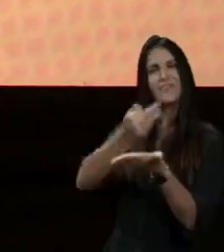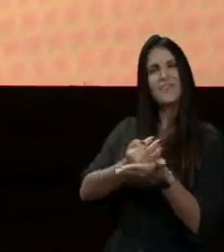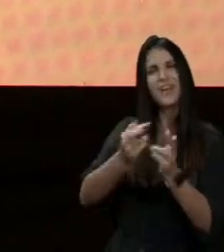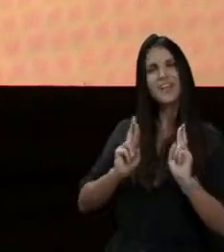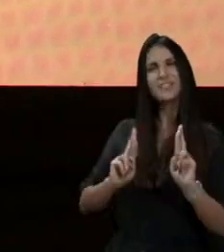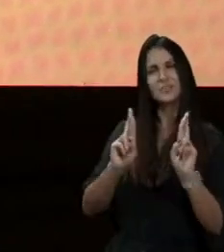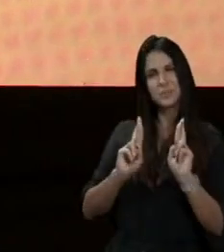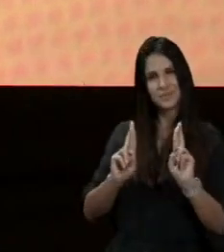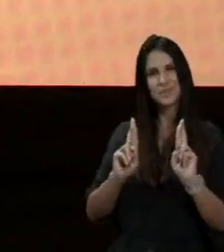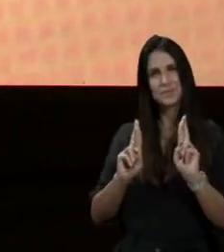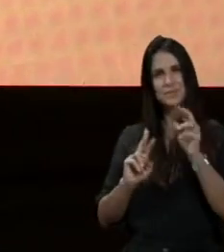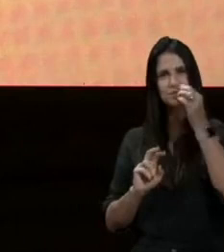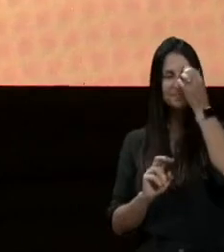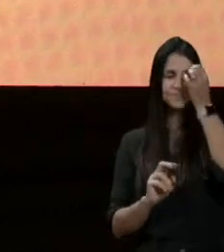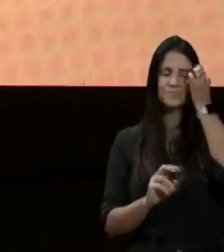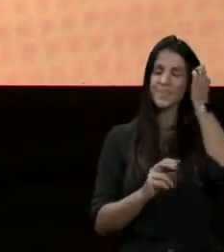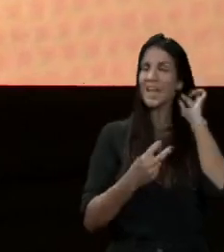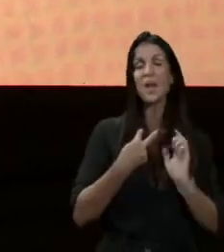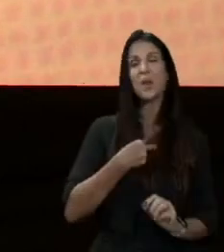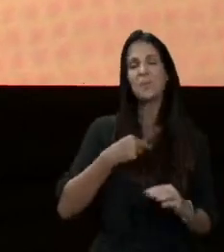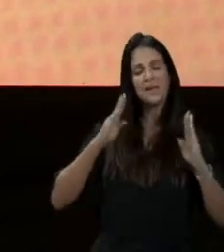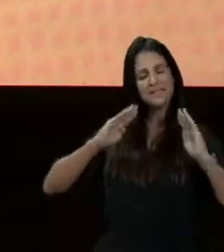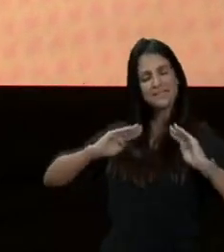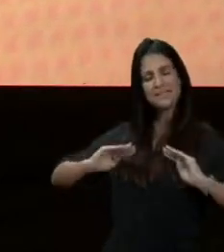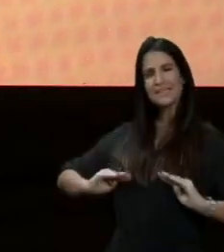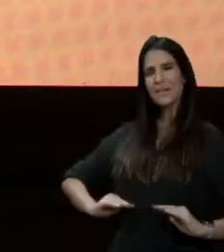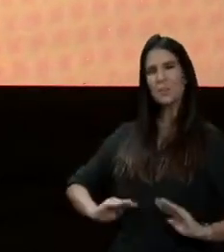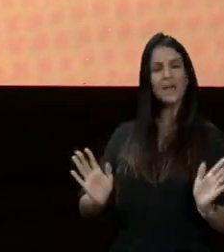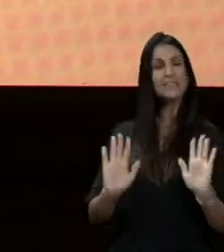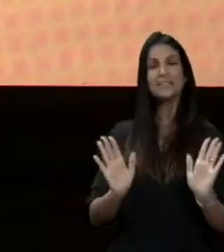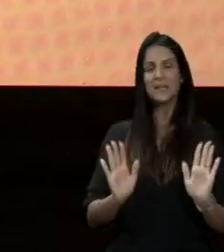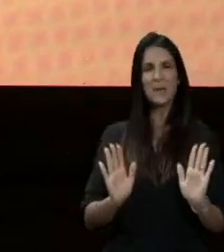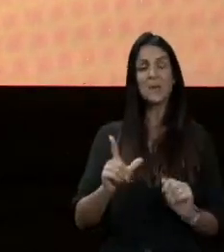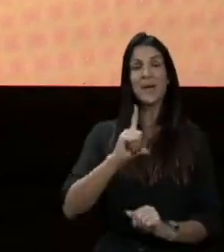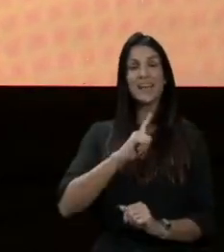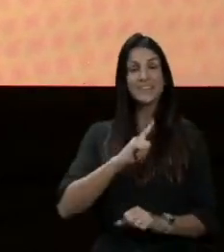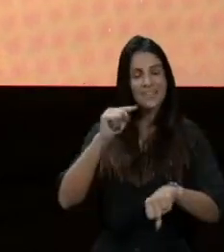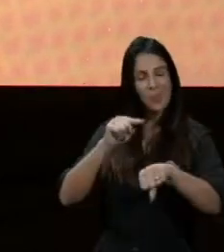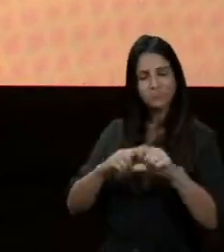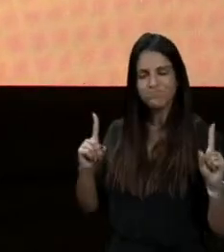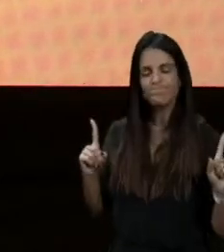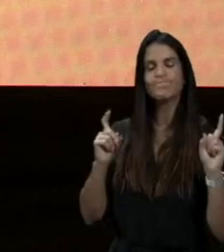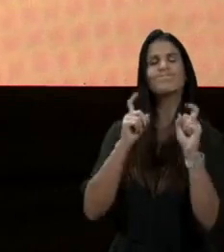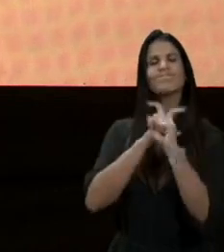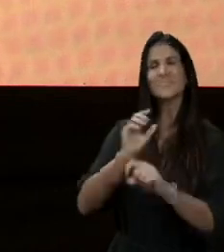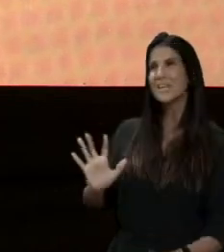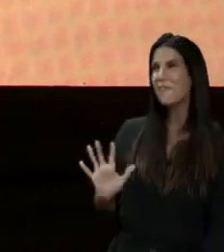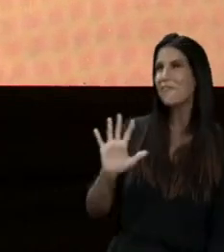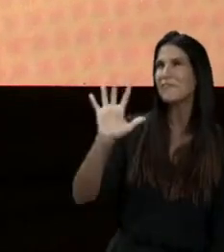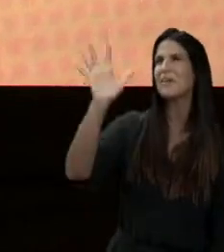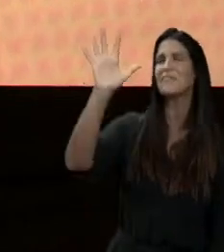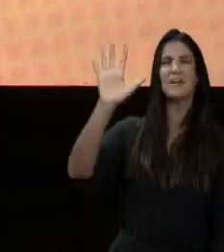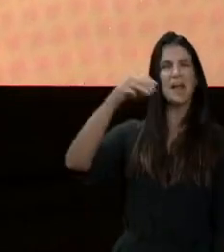dessa esperança não podemos desanimar diante dos obstáculos são muitos eu sei nós temos comunidades tomadas nós